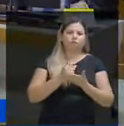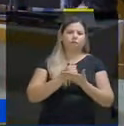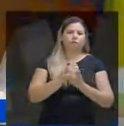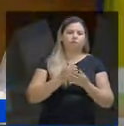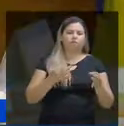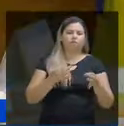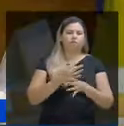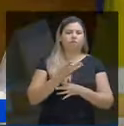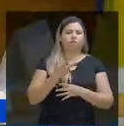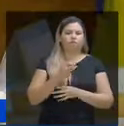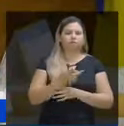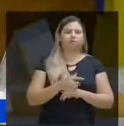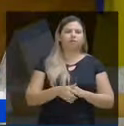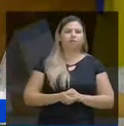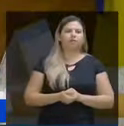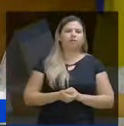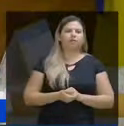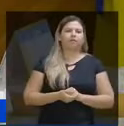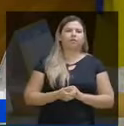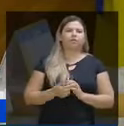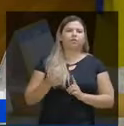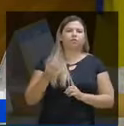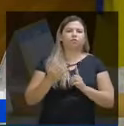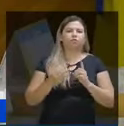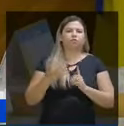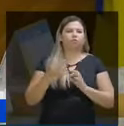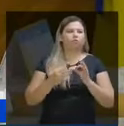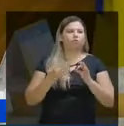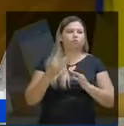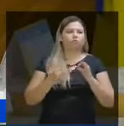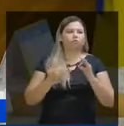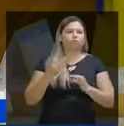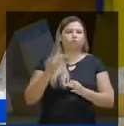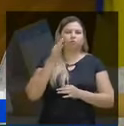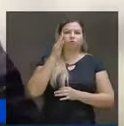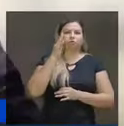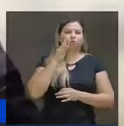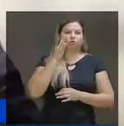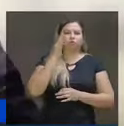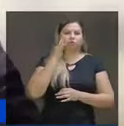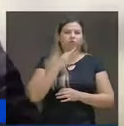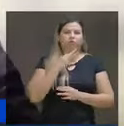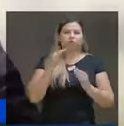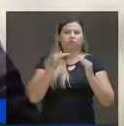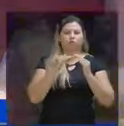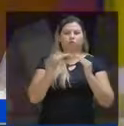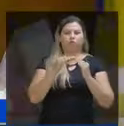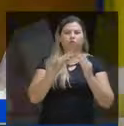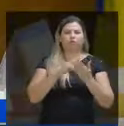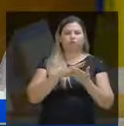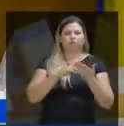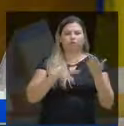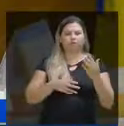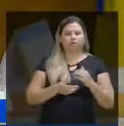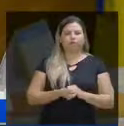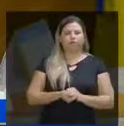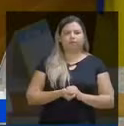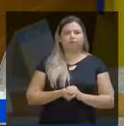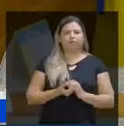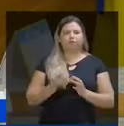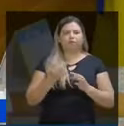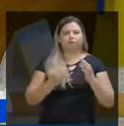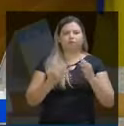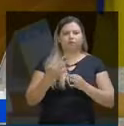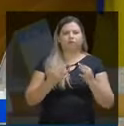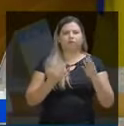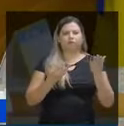lançado. Luiz Carlos Torque. Igualmente, senhor presidente, acompanho a relatora. Juiz Anselmo